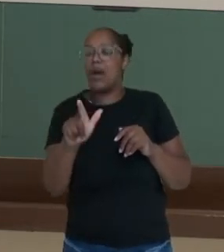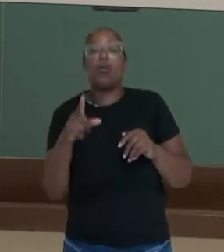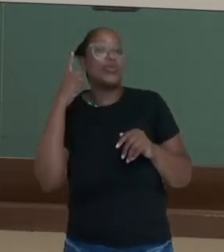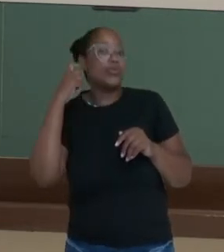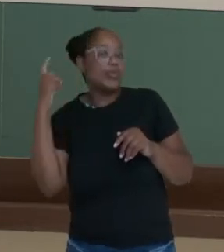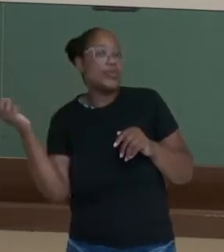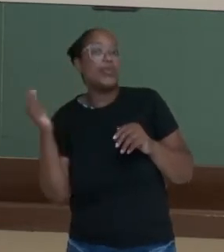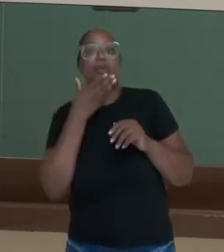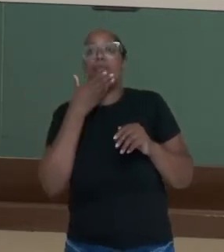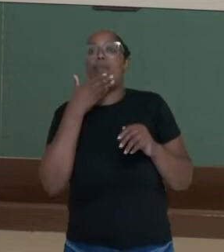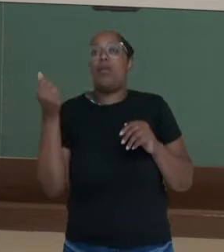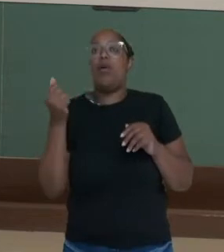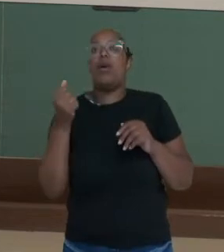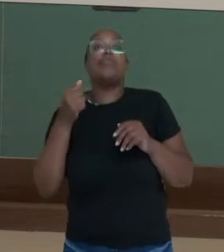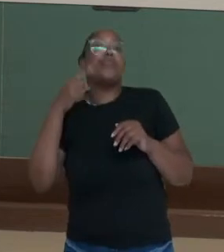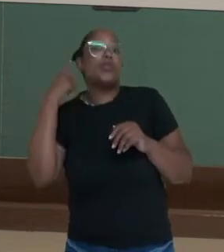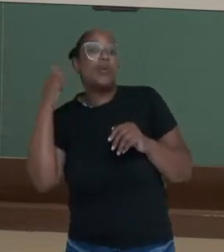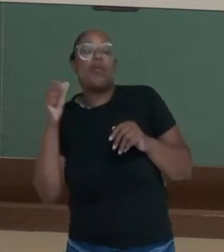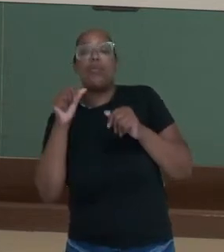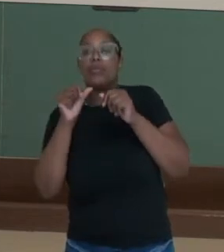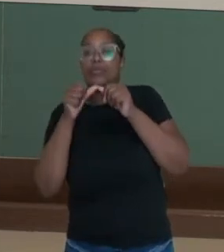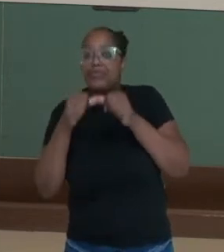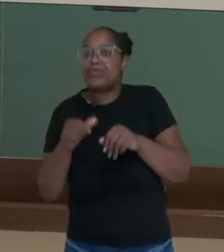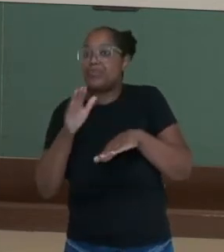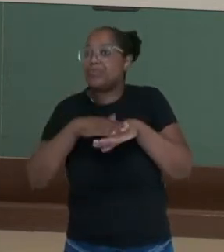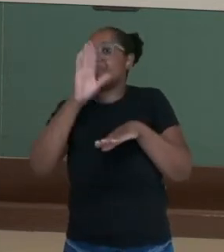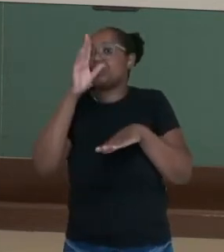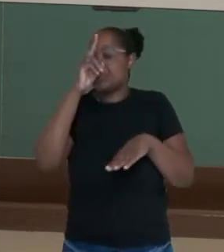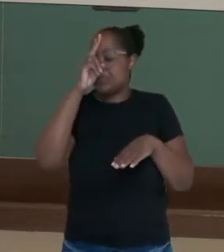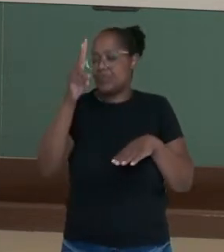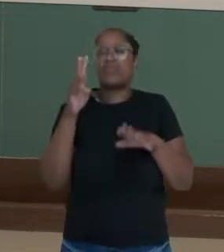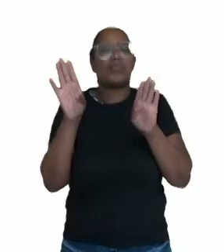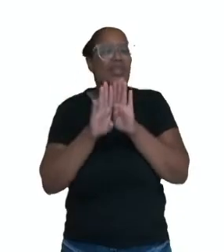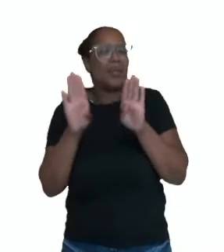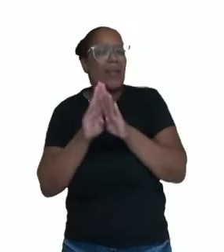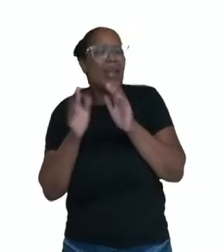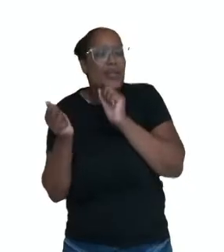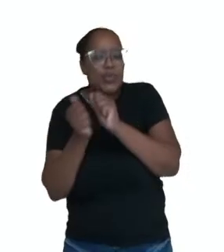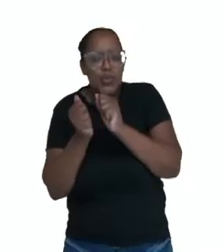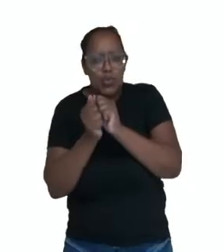mais grave. O gunga, ele é seguido na roda